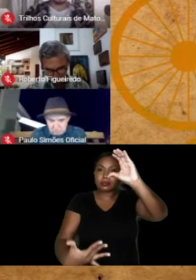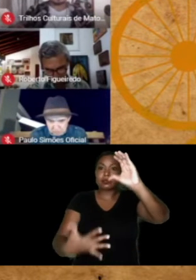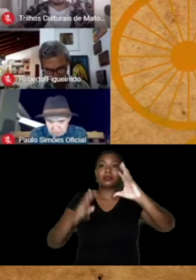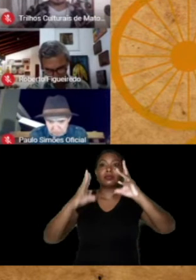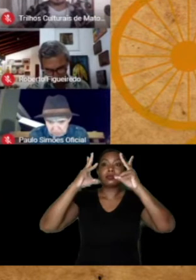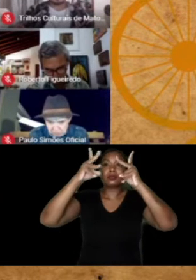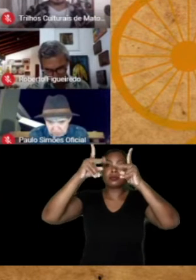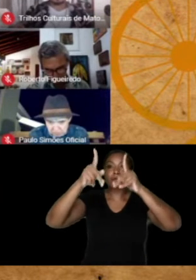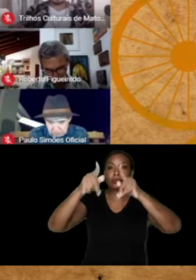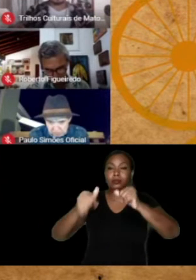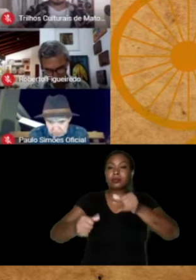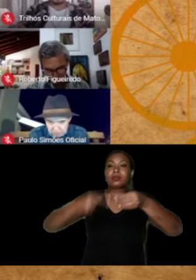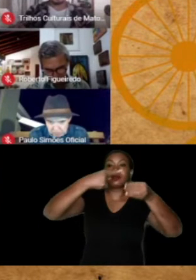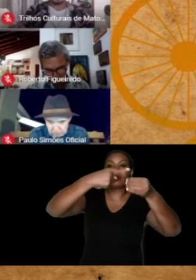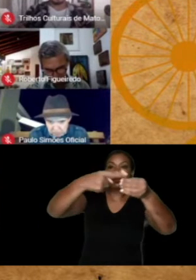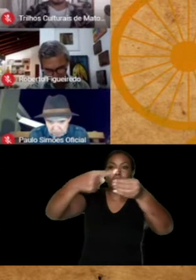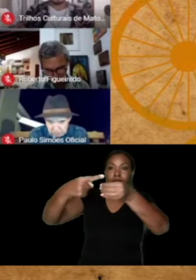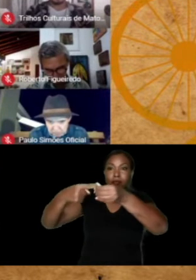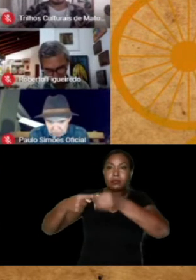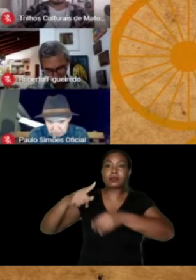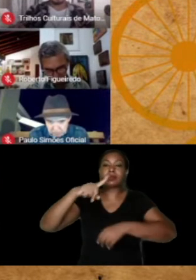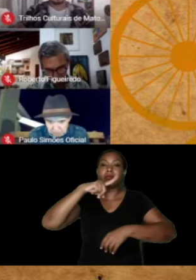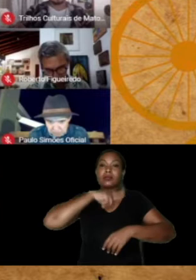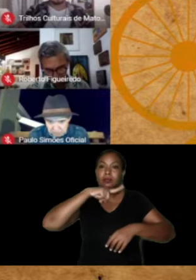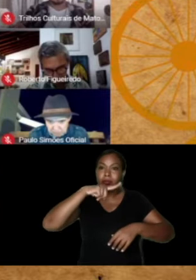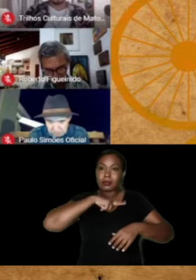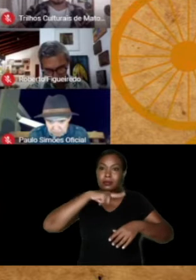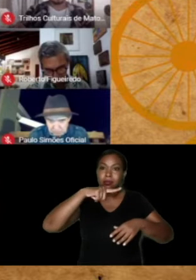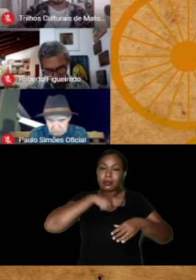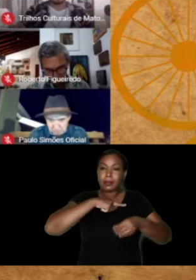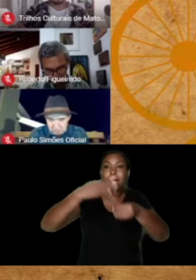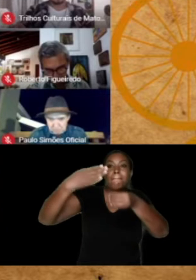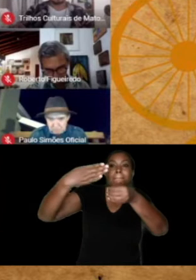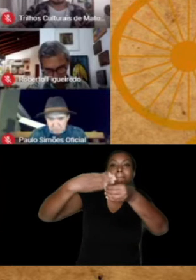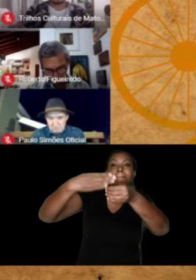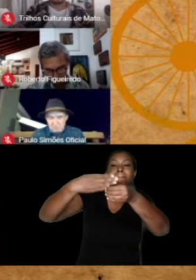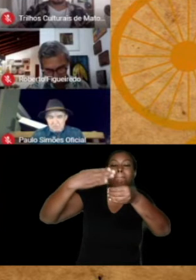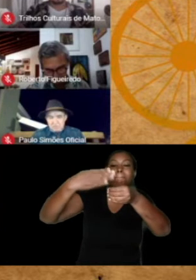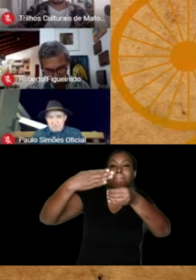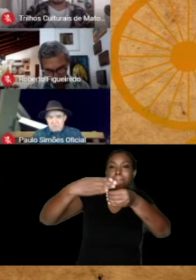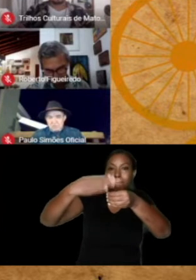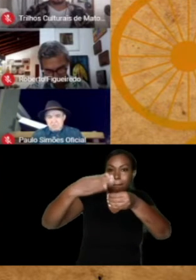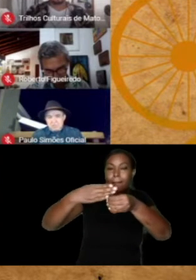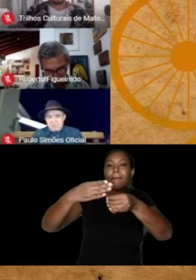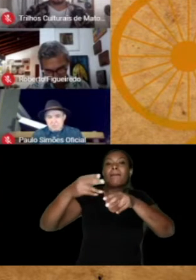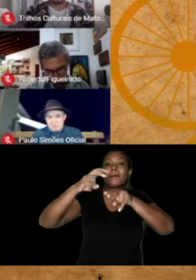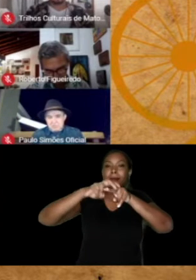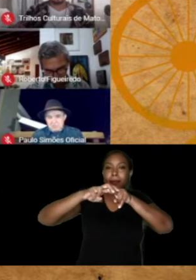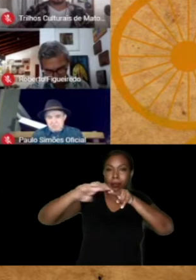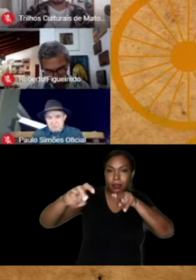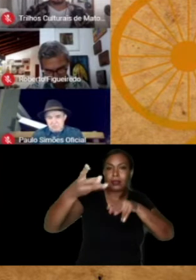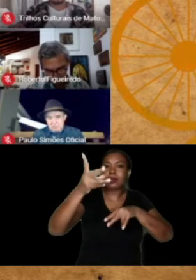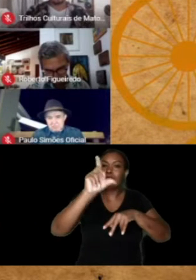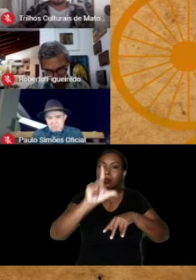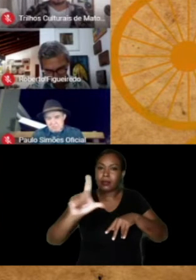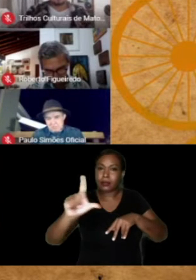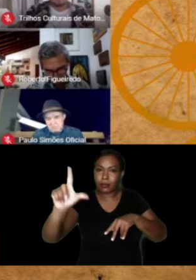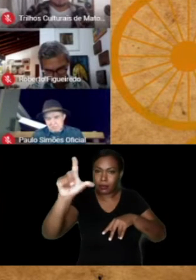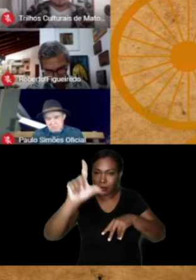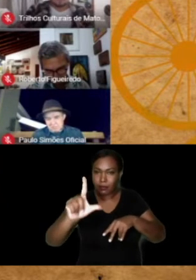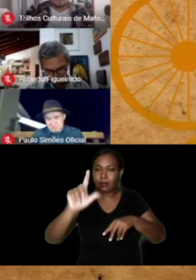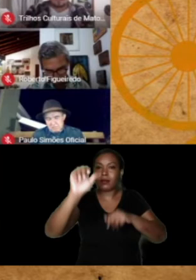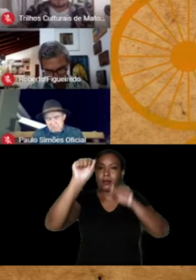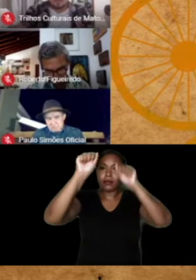as cidades onde tem vila ferroviária, é Três Lagoas, é Aquidauana, é Campo